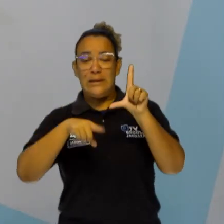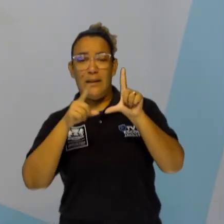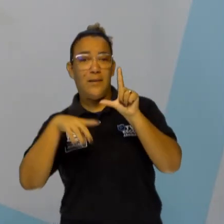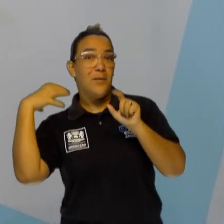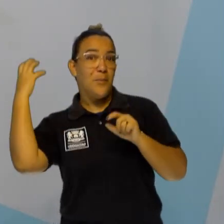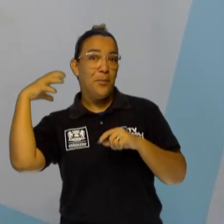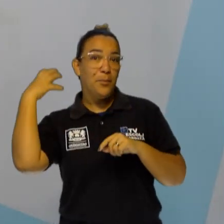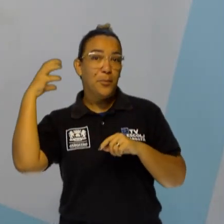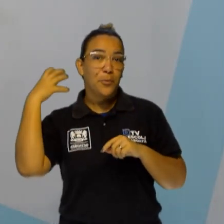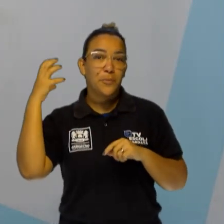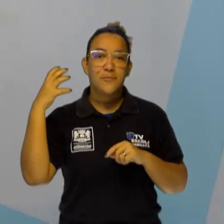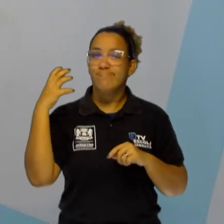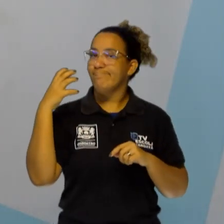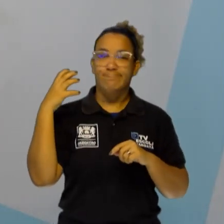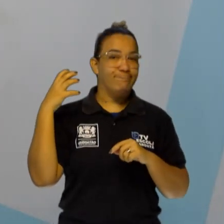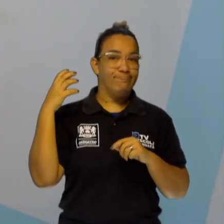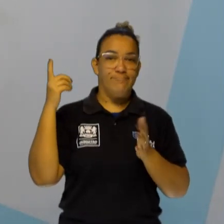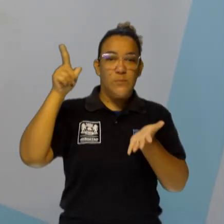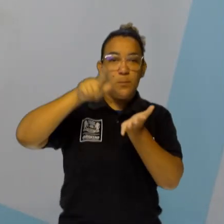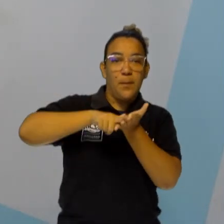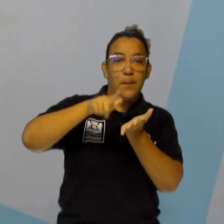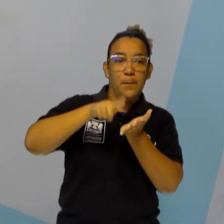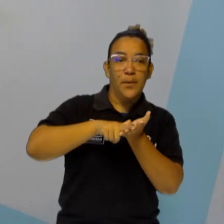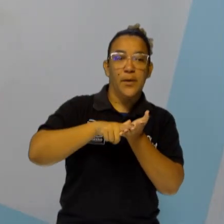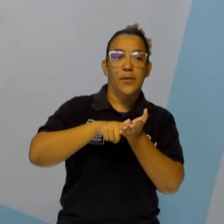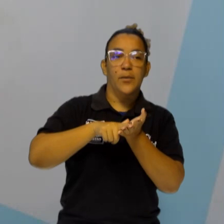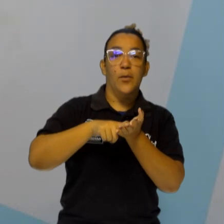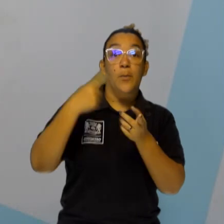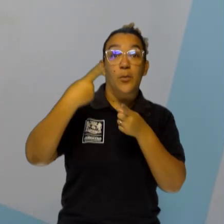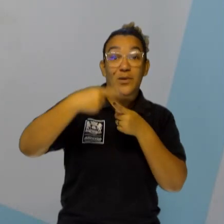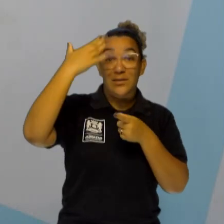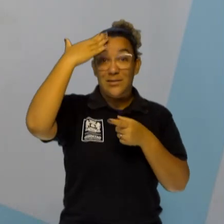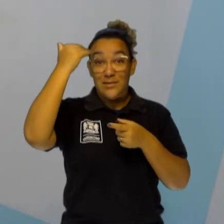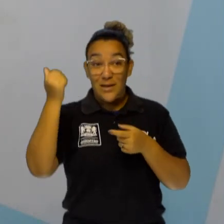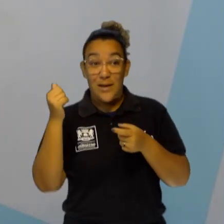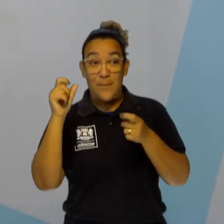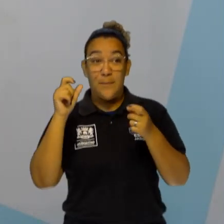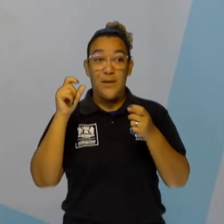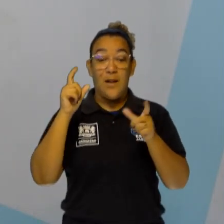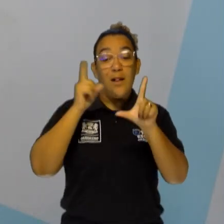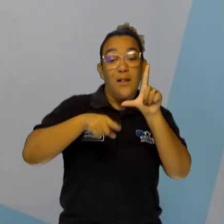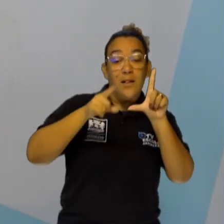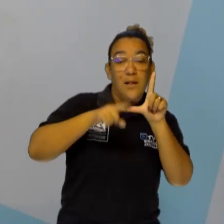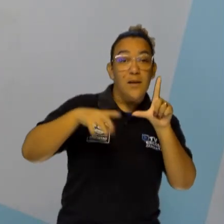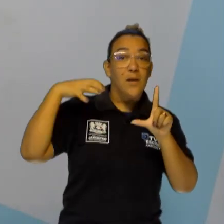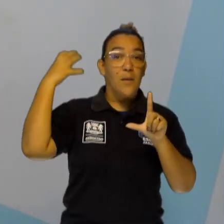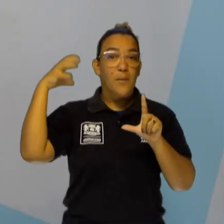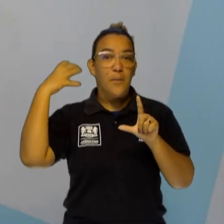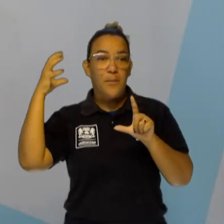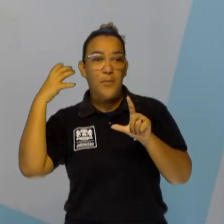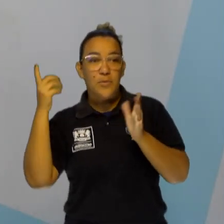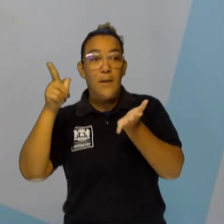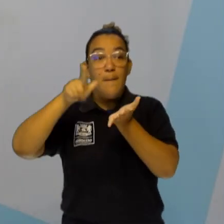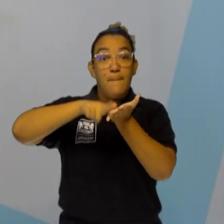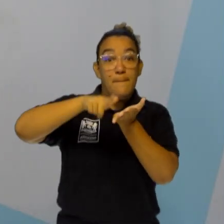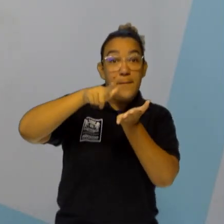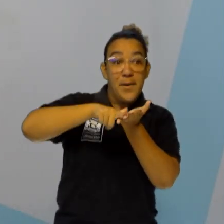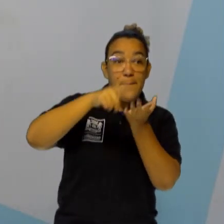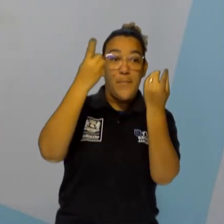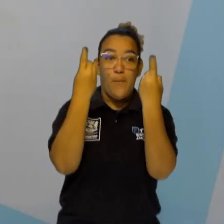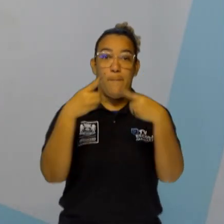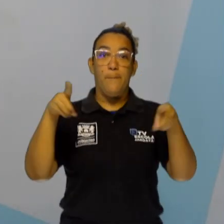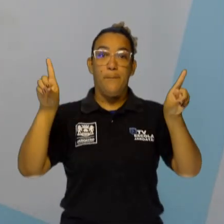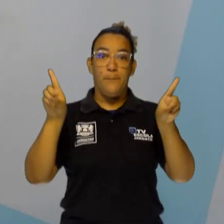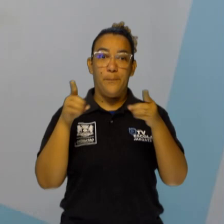sendo reproduzida no papel. A gente sabe muito bem que as letras das canções são postas no papel e as melodias é que